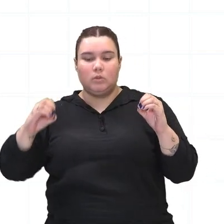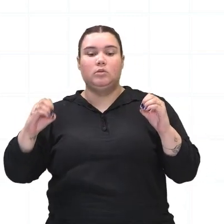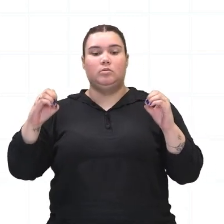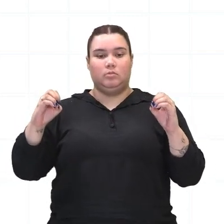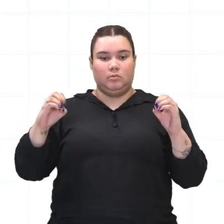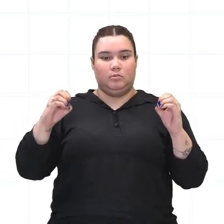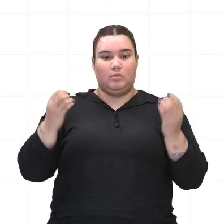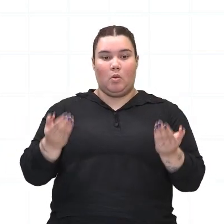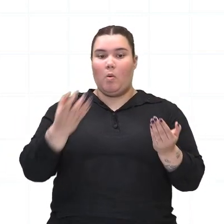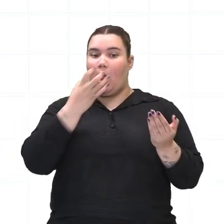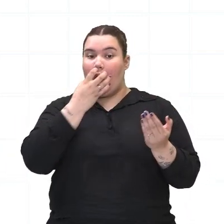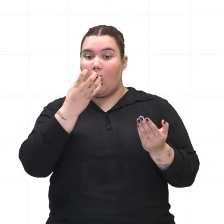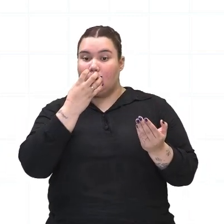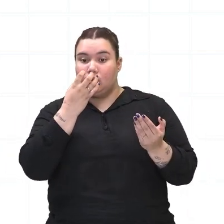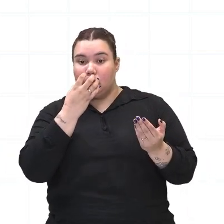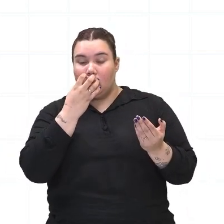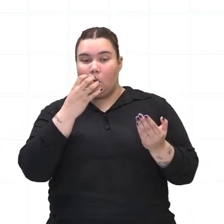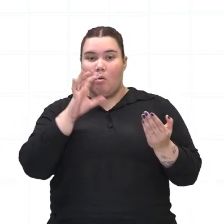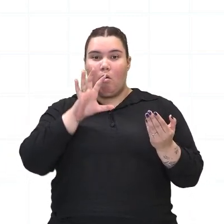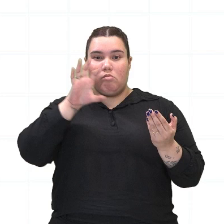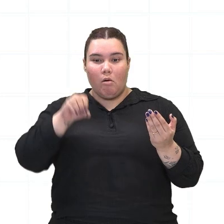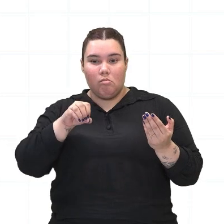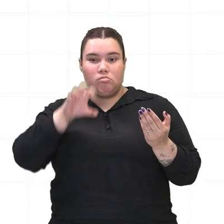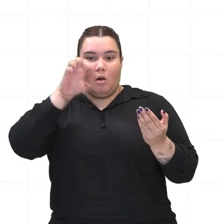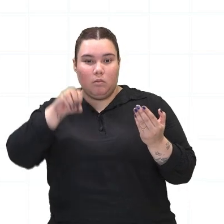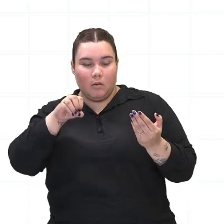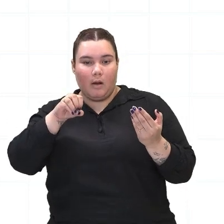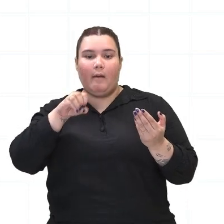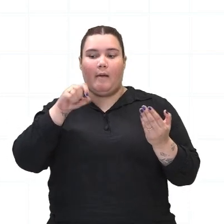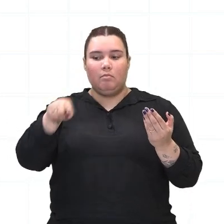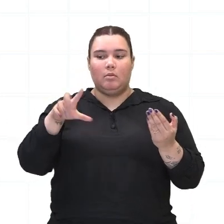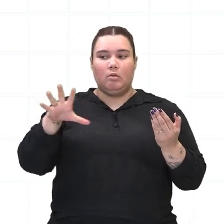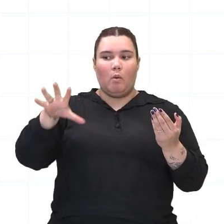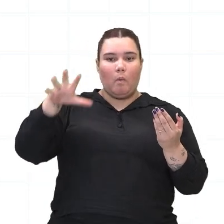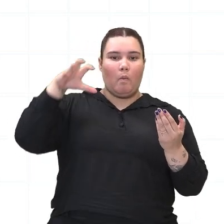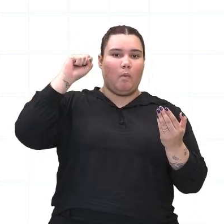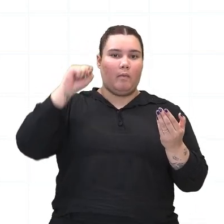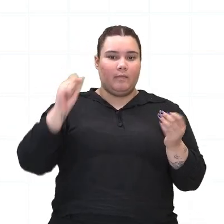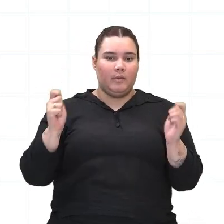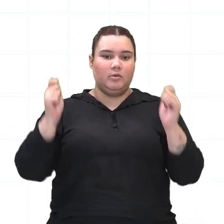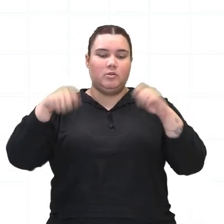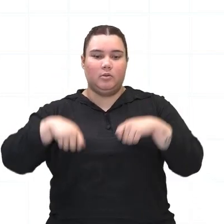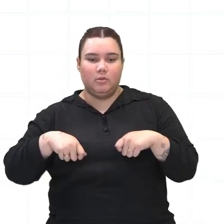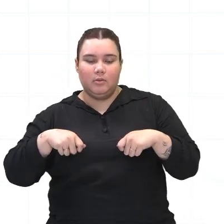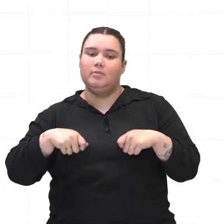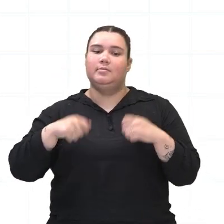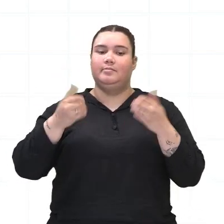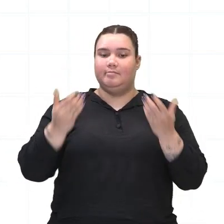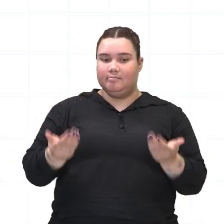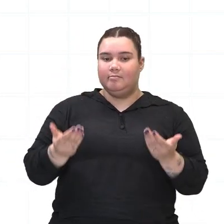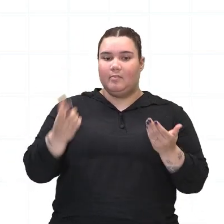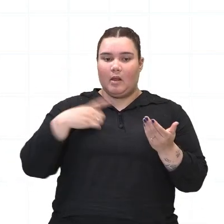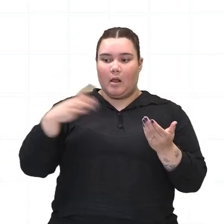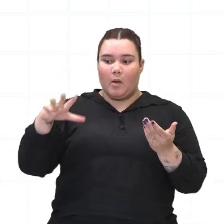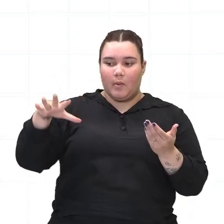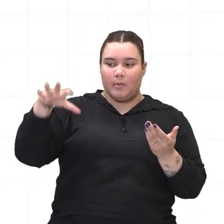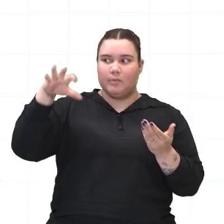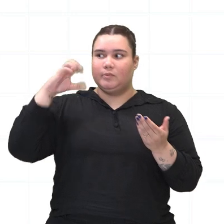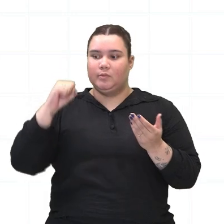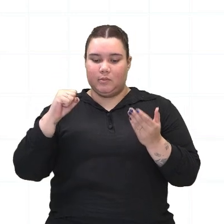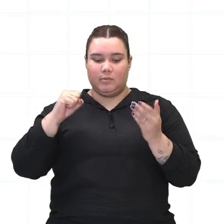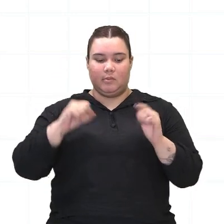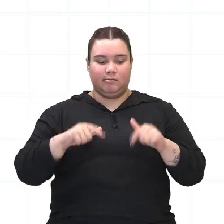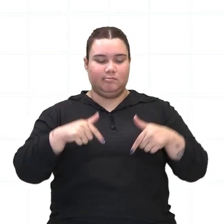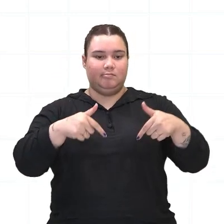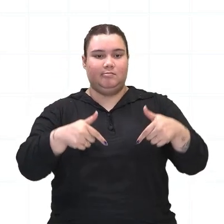cachorro começa a latir, você está ali ouvindo a vibração e você tem uma reação. Então, temos características desse